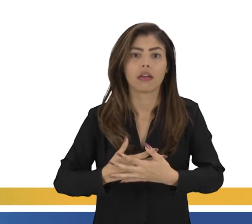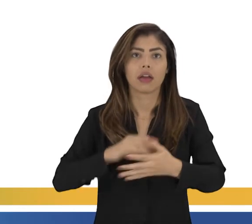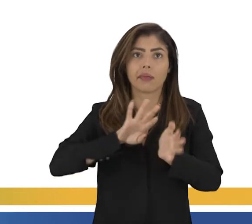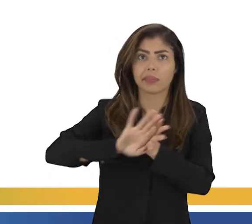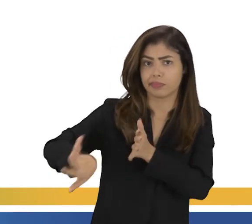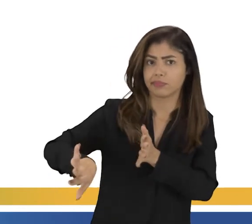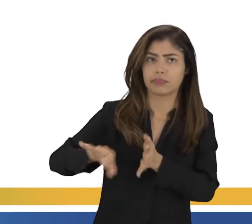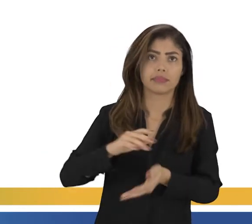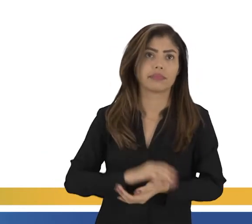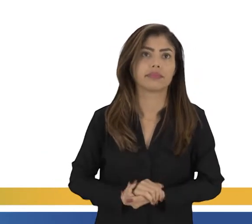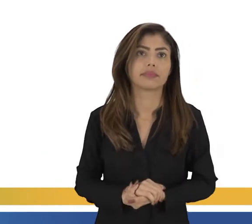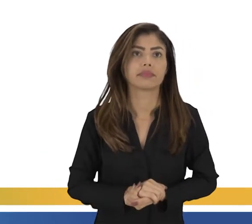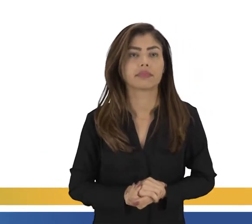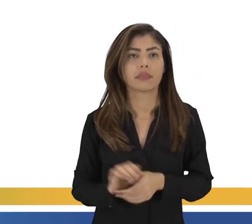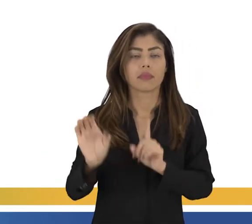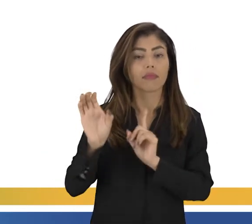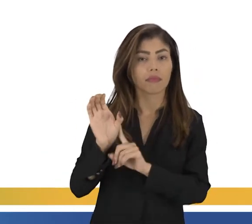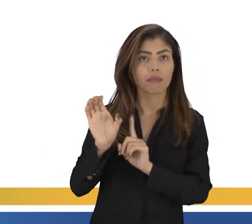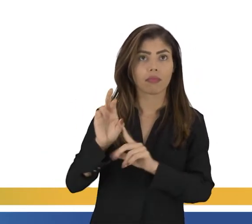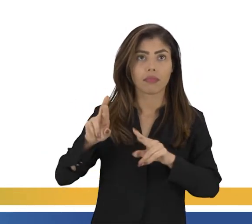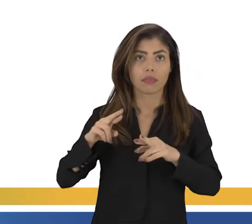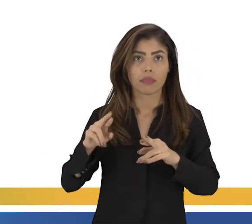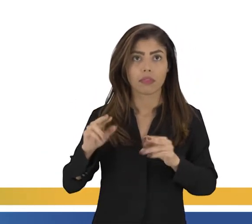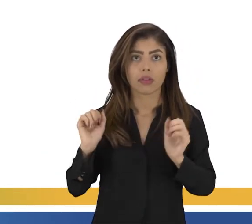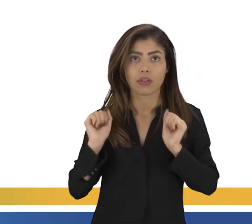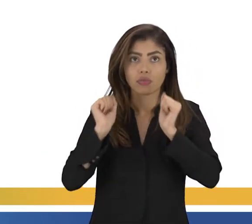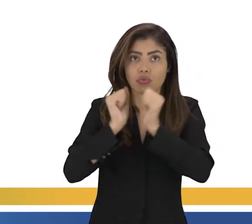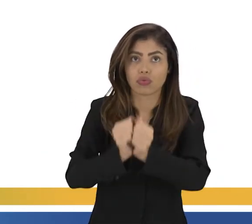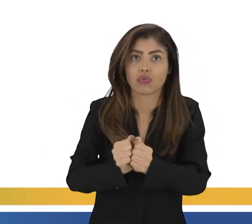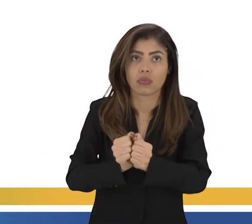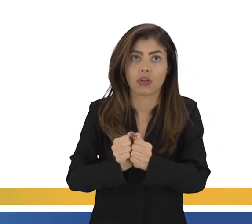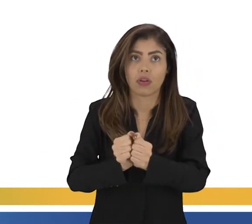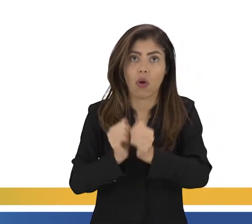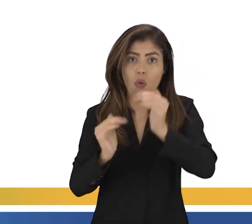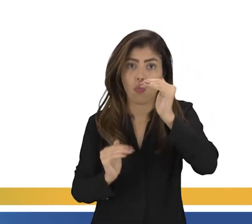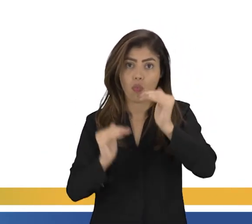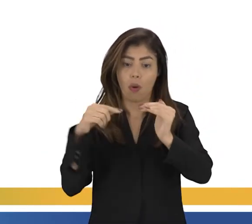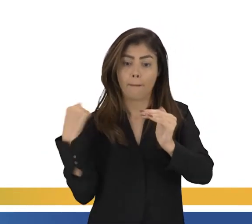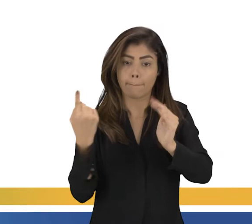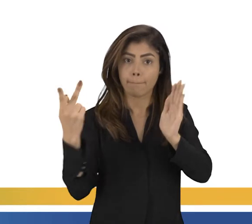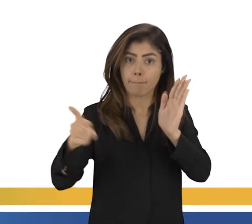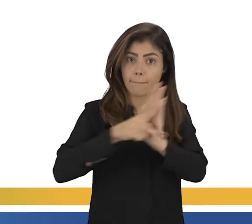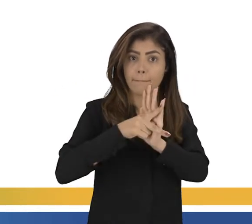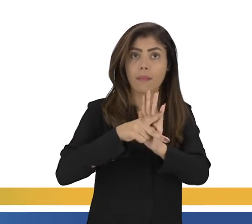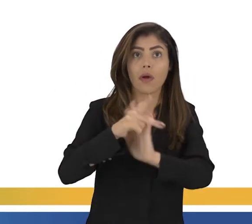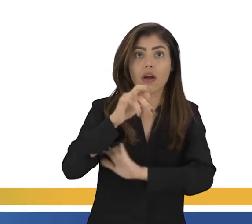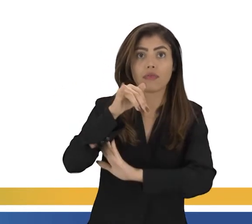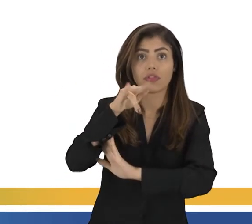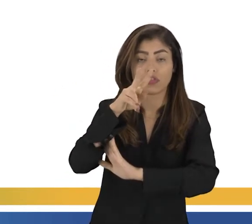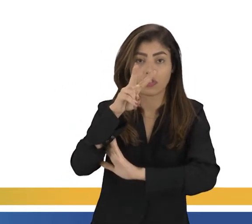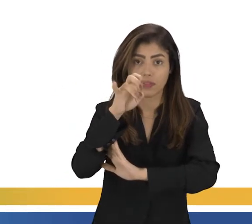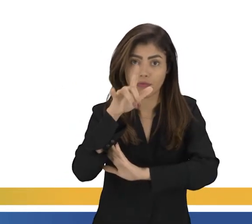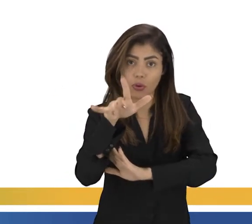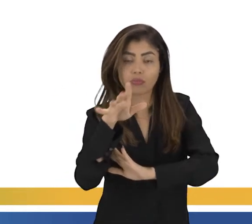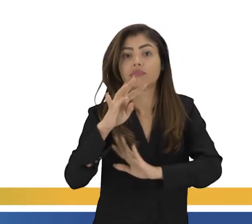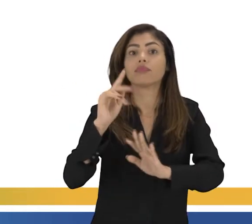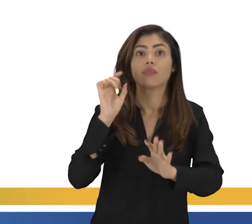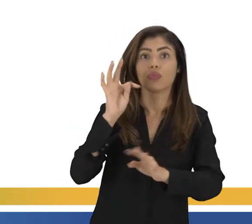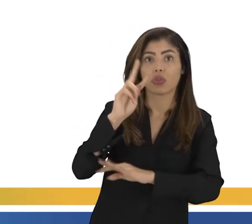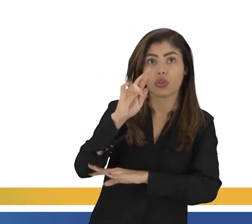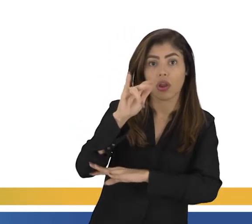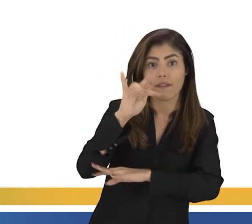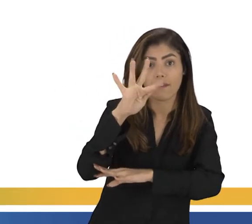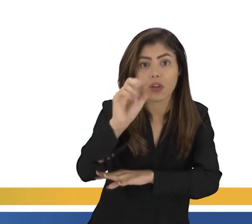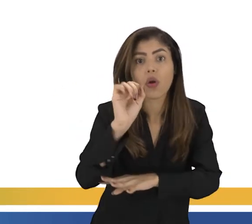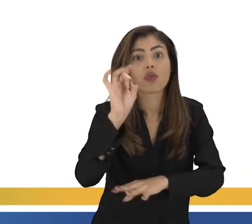descarta. C, reunir os organismos em um único nível trófico? Não. Vocês sabem que existem vários níveis tróficos, né? Que